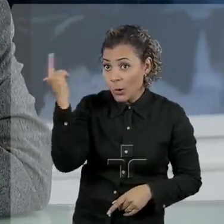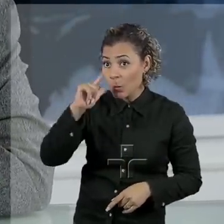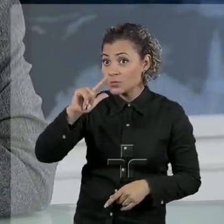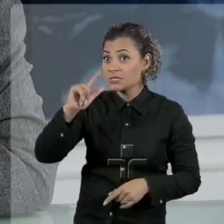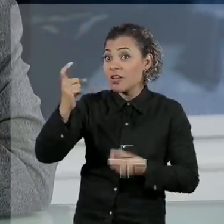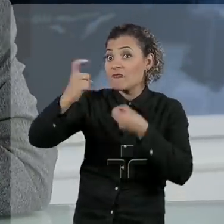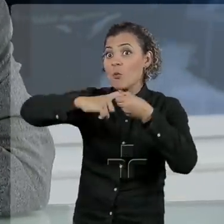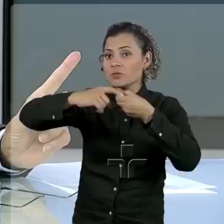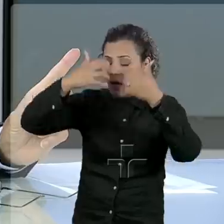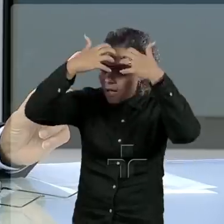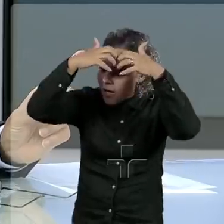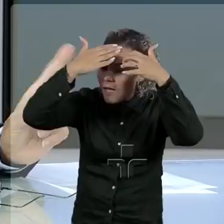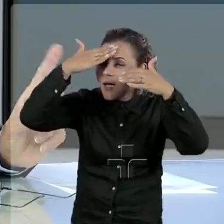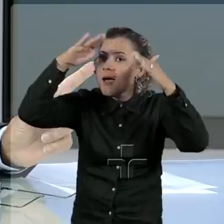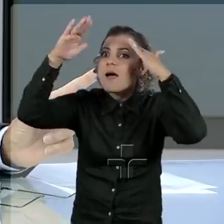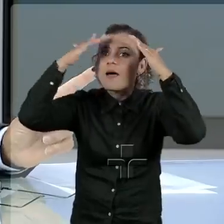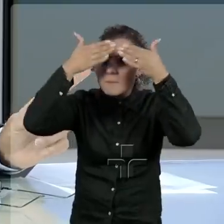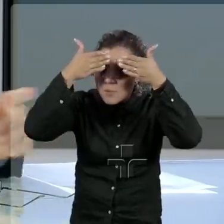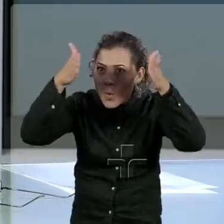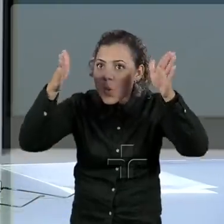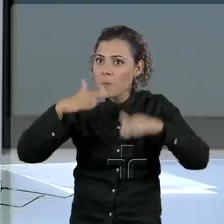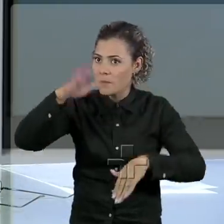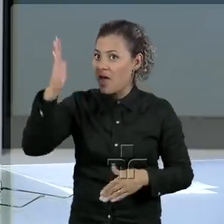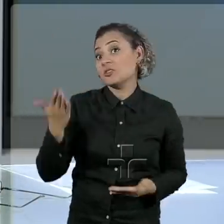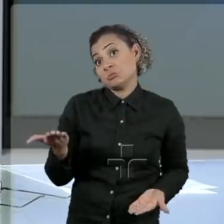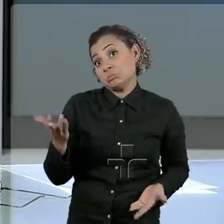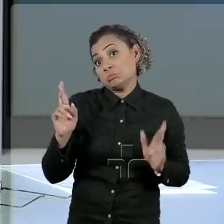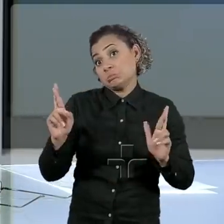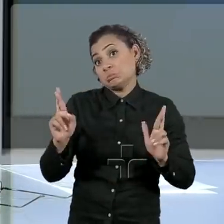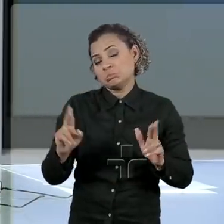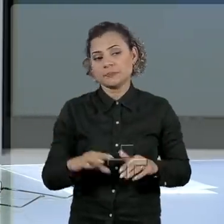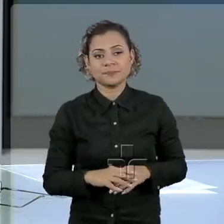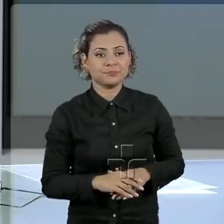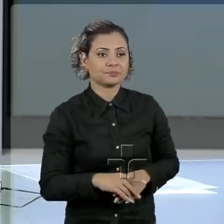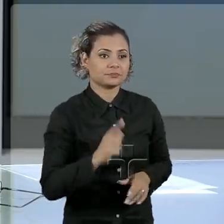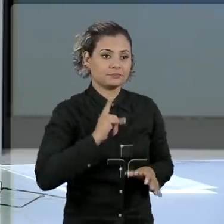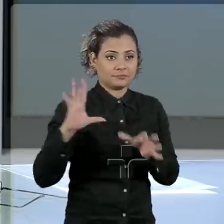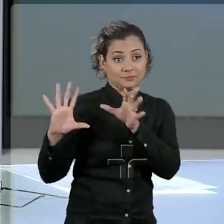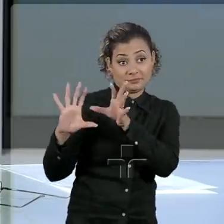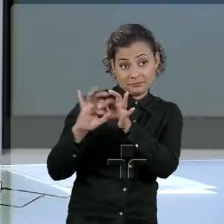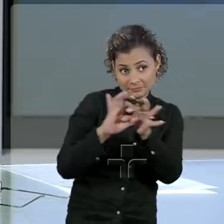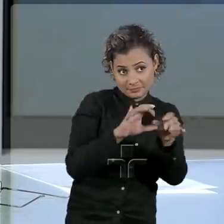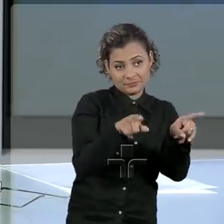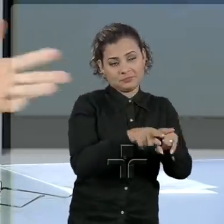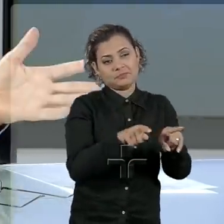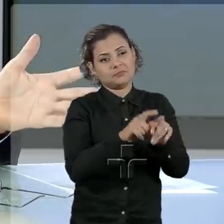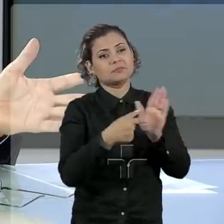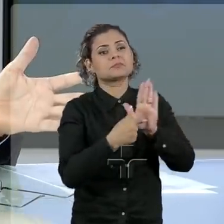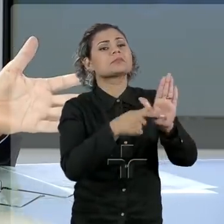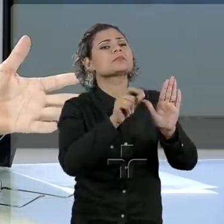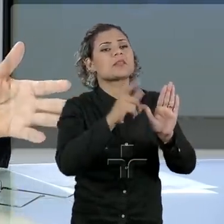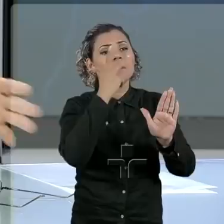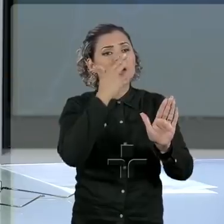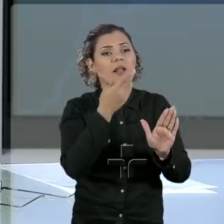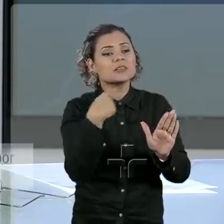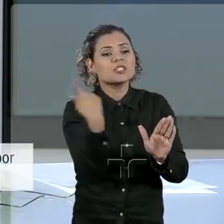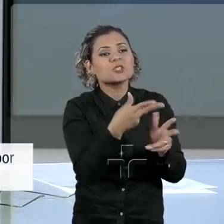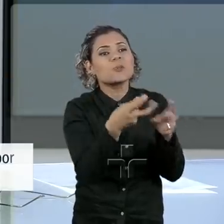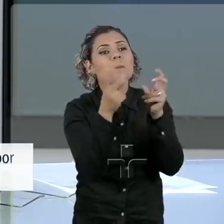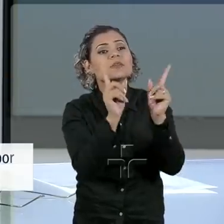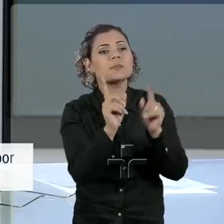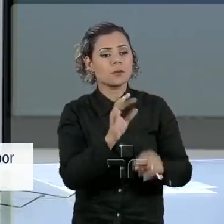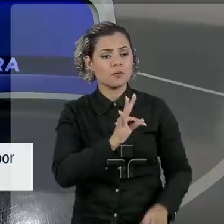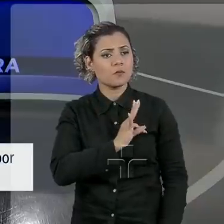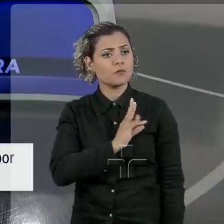lucidez, né? Olha, só uma parte. Tem uma decisão dentro desse contexto, que foi tomada também, passou quase desapercebida. A